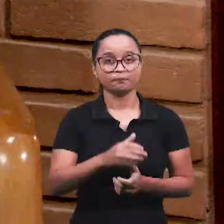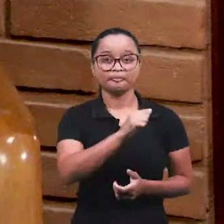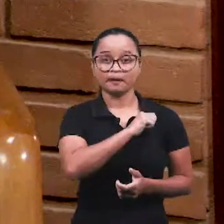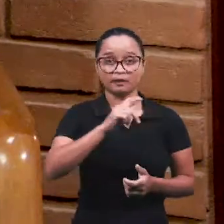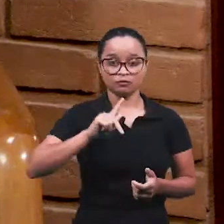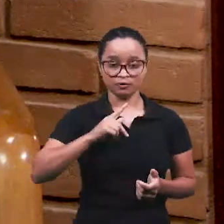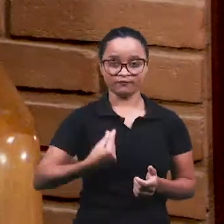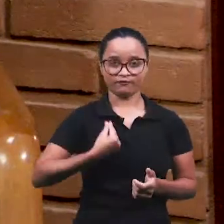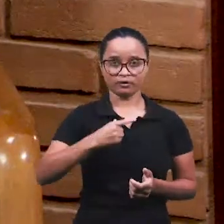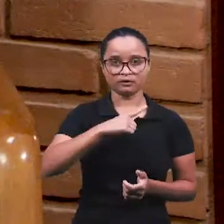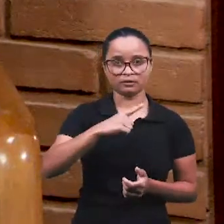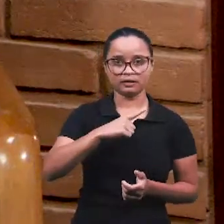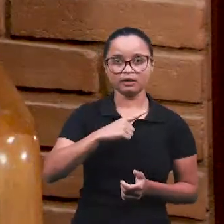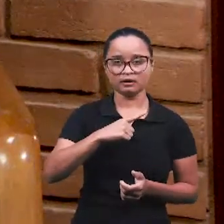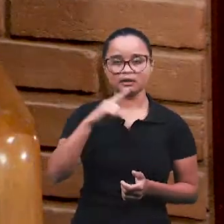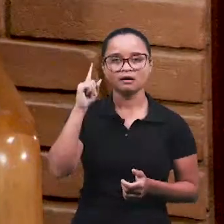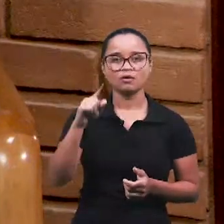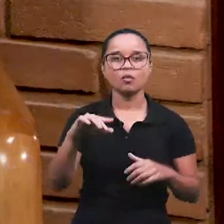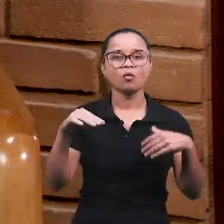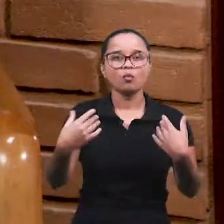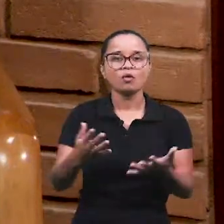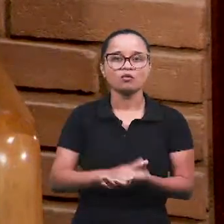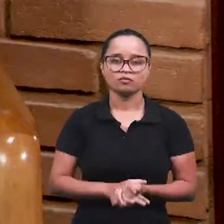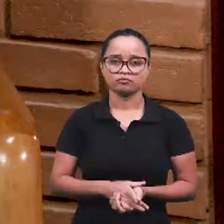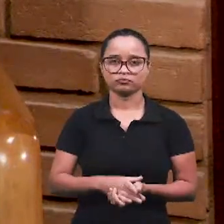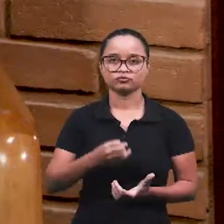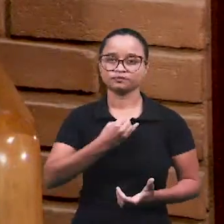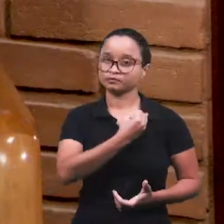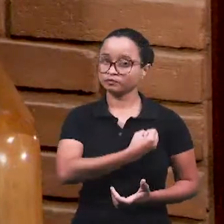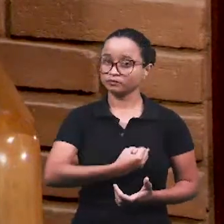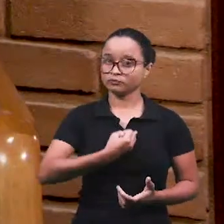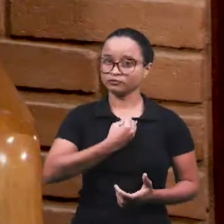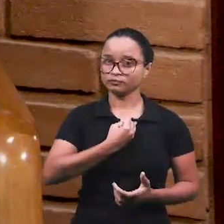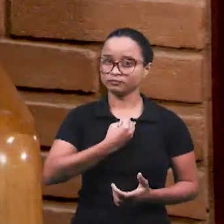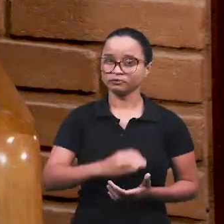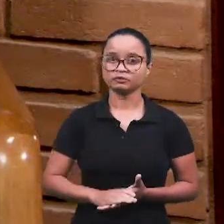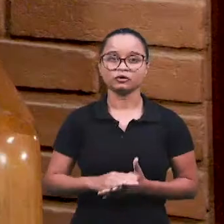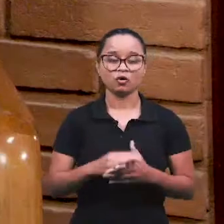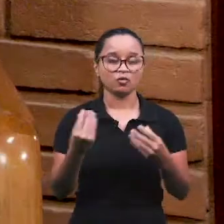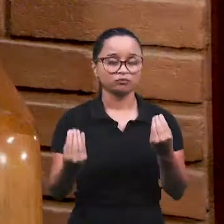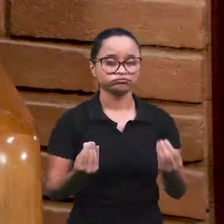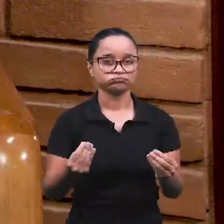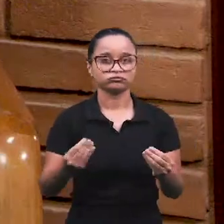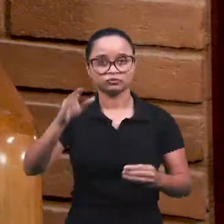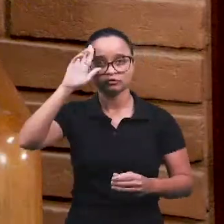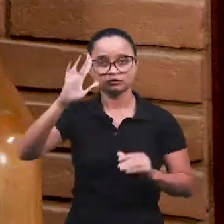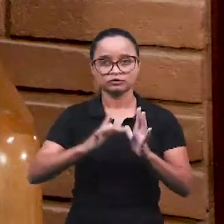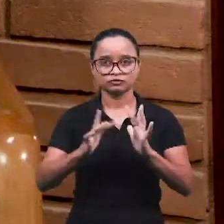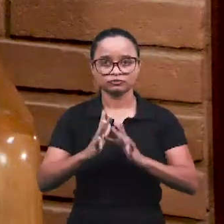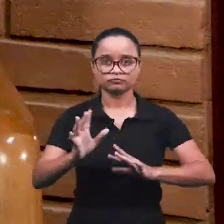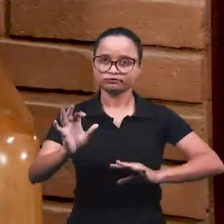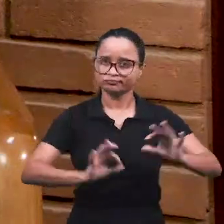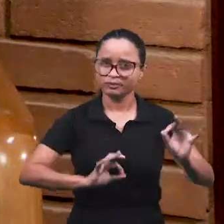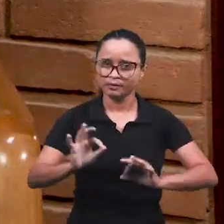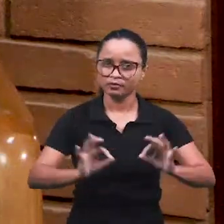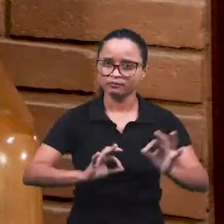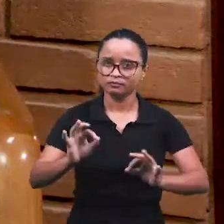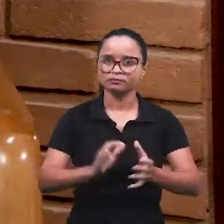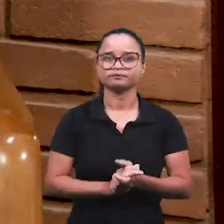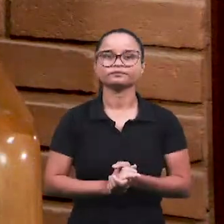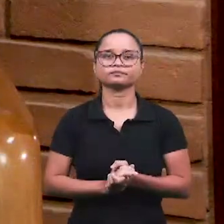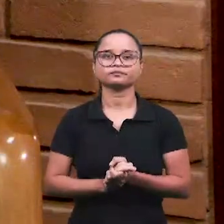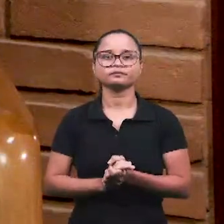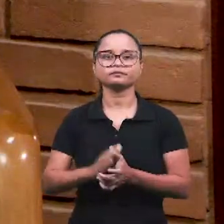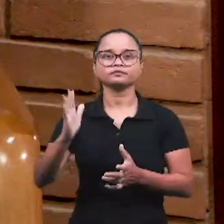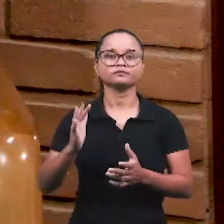apóstolo que estava vivo era exatamente o apóstolo João, né, aquele a respeito de quem o Senhor Jesus falou,